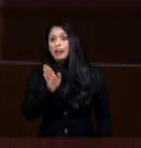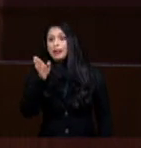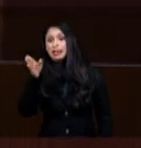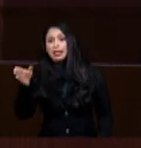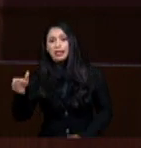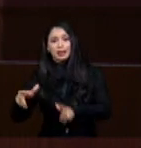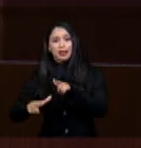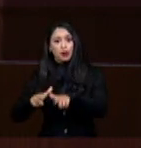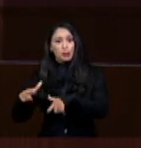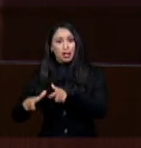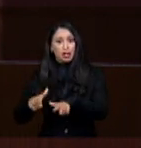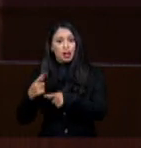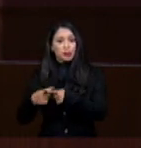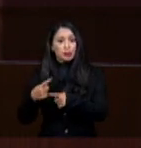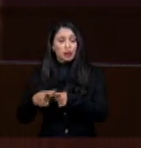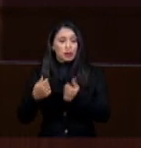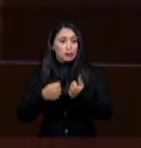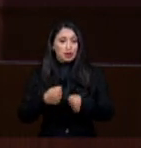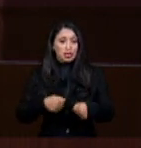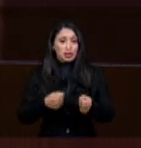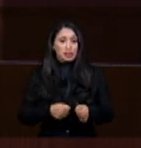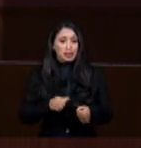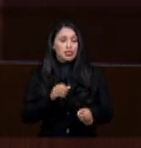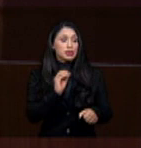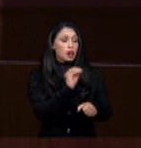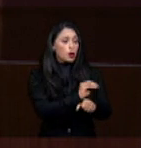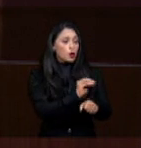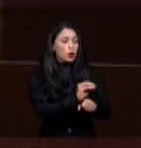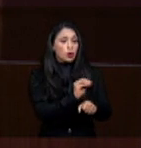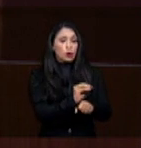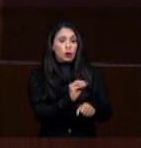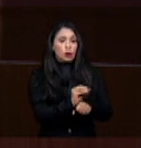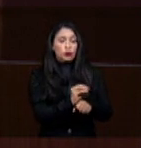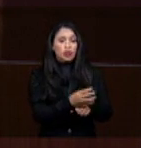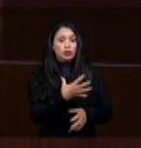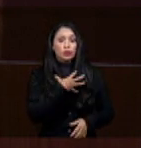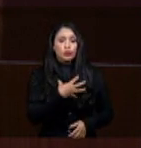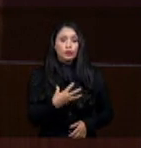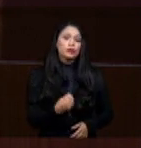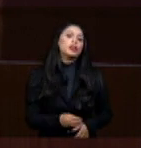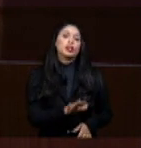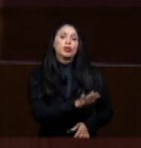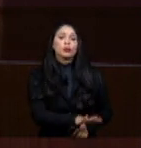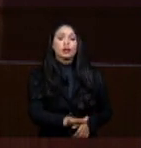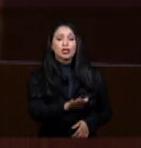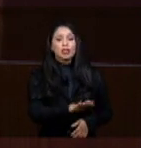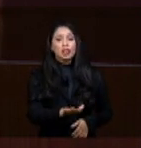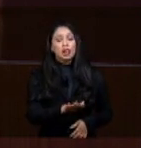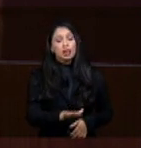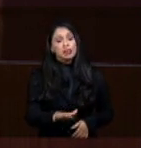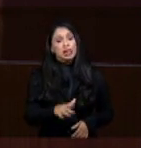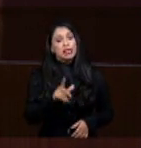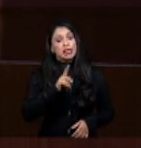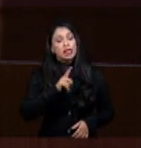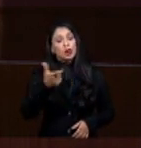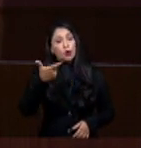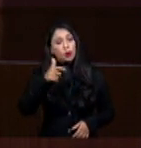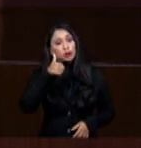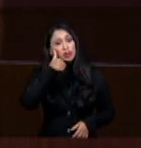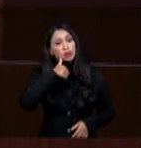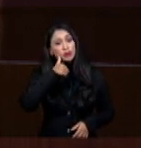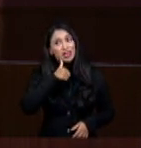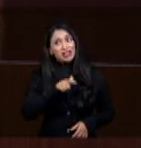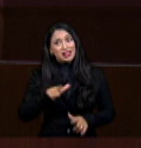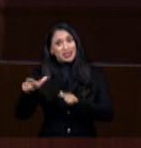possibilidade em razão da necessidade dos cuidados principalmente com filhos com crianças mas há outras que é